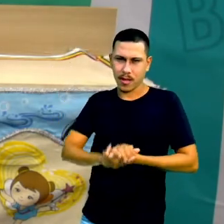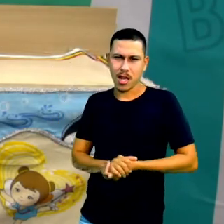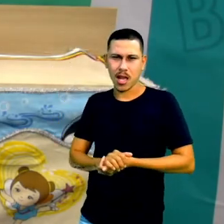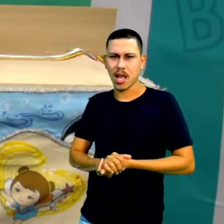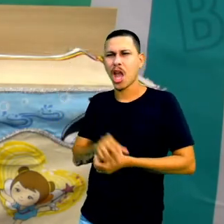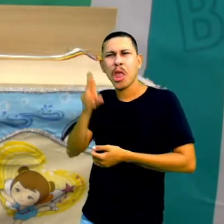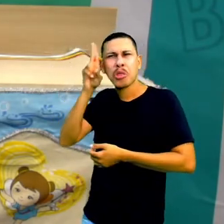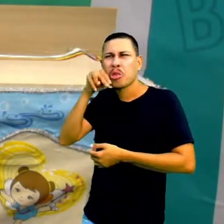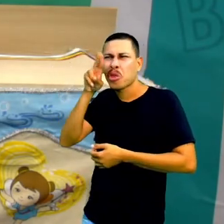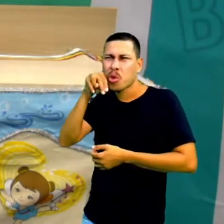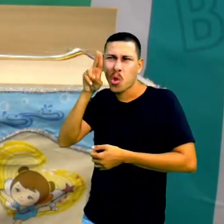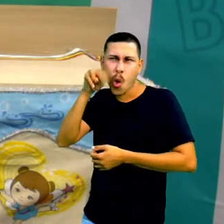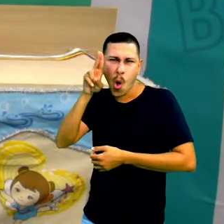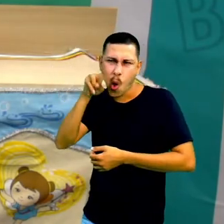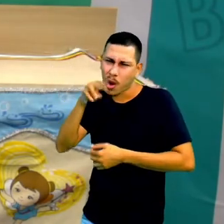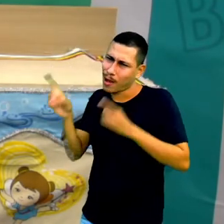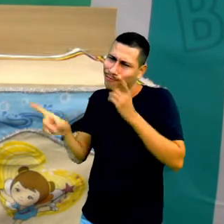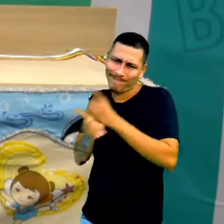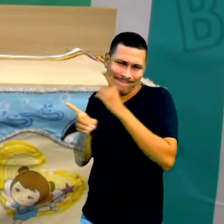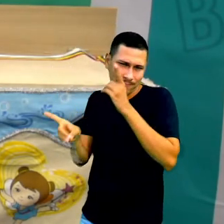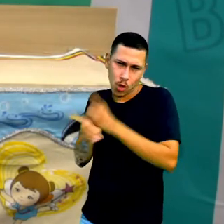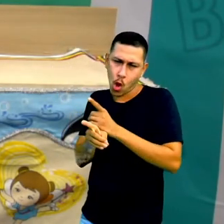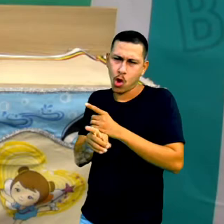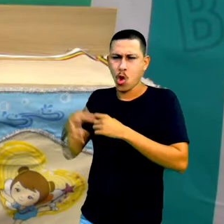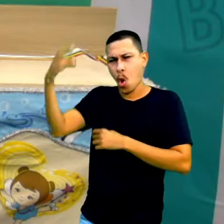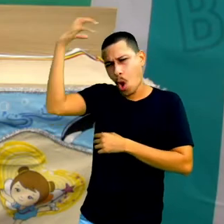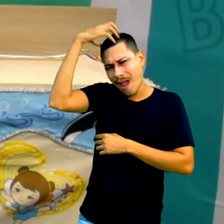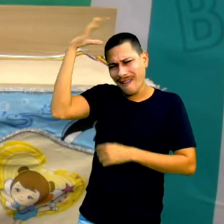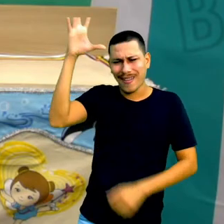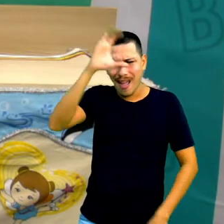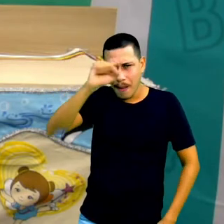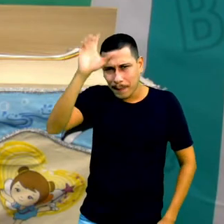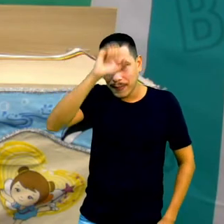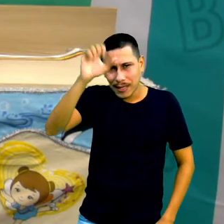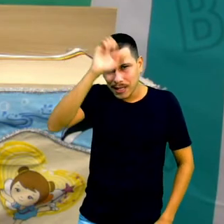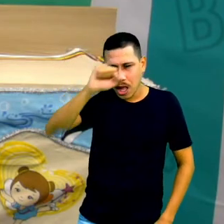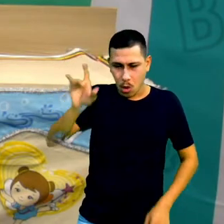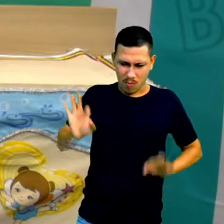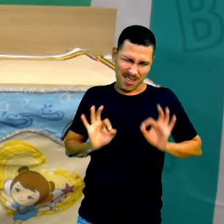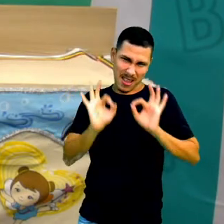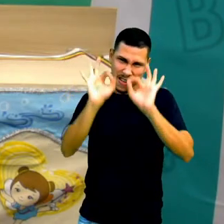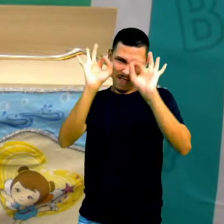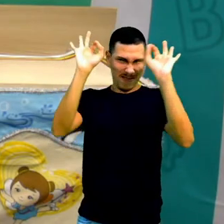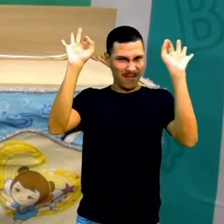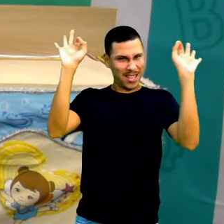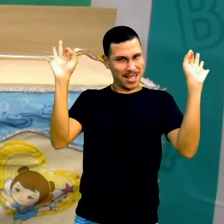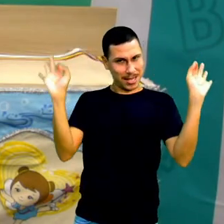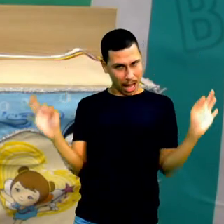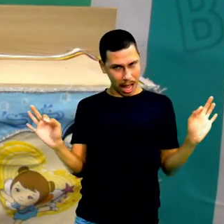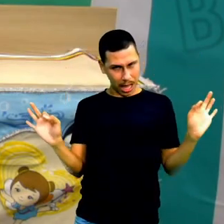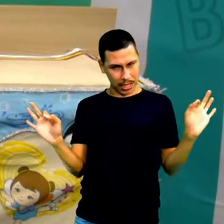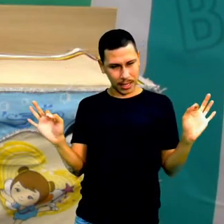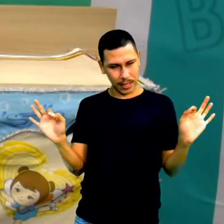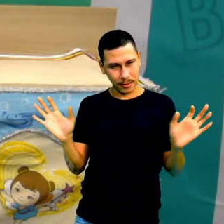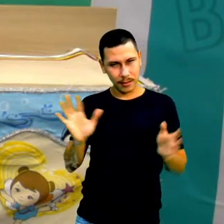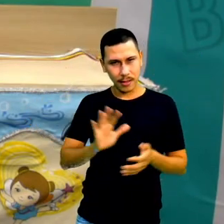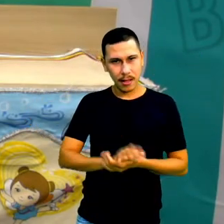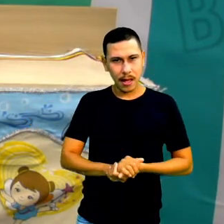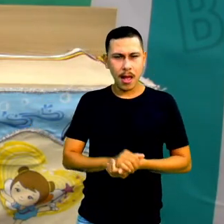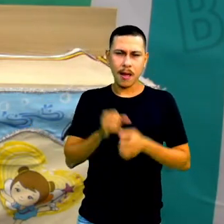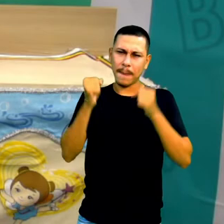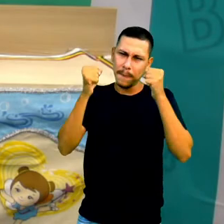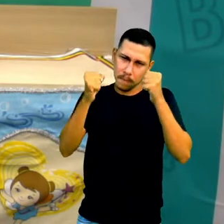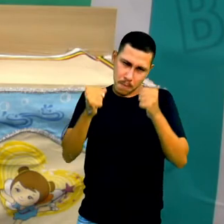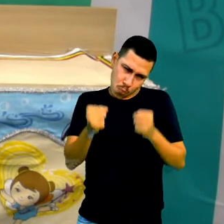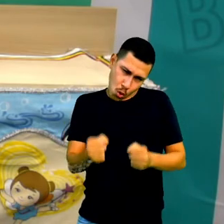nunca mais foram vistos. O rei aprendeu que a vaidade excessiva